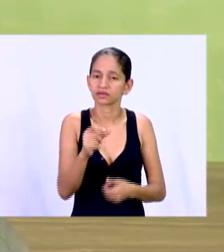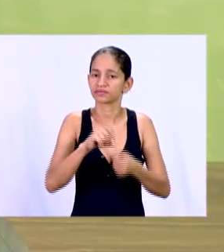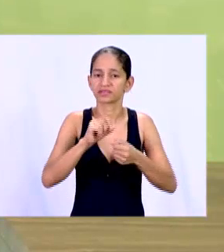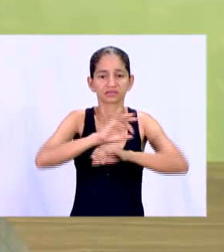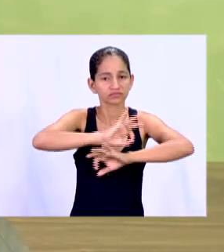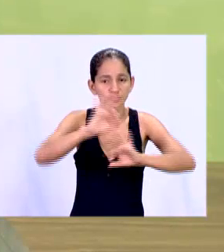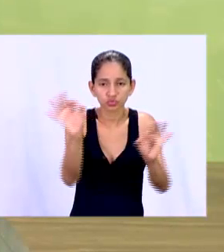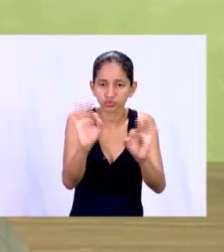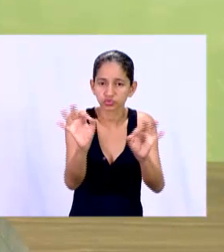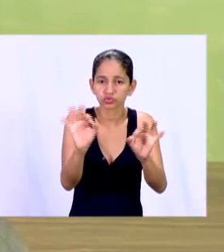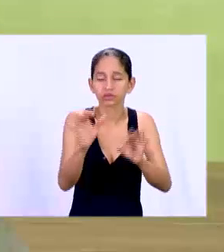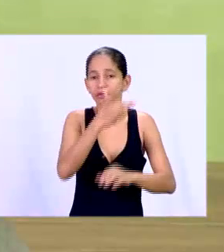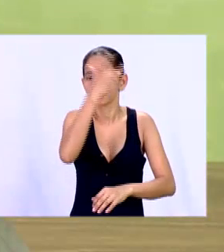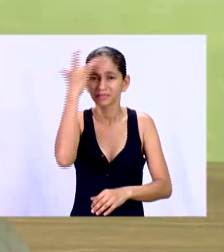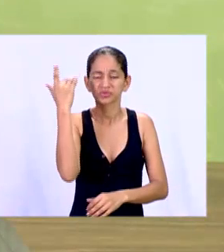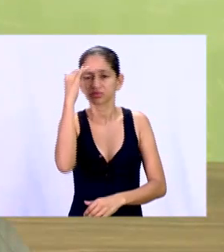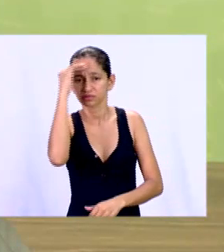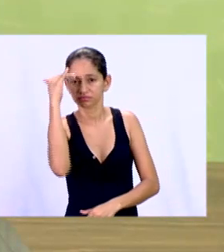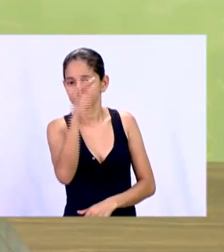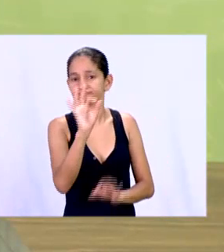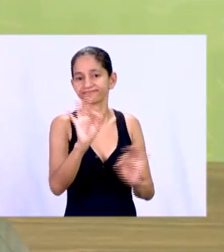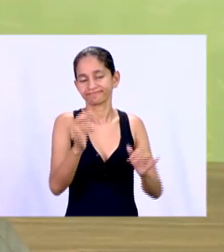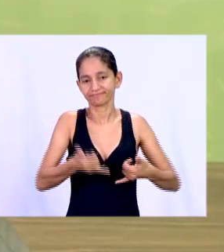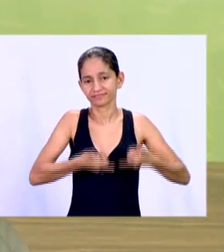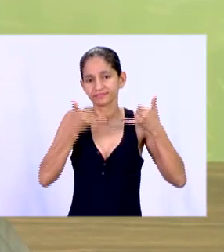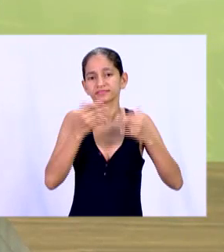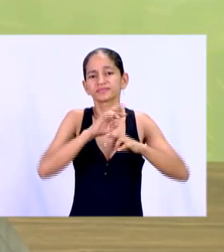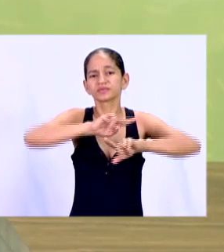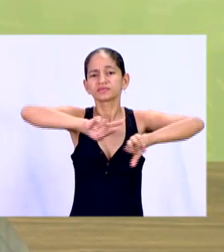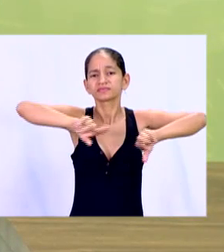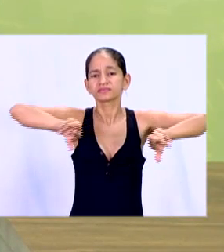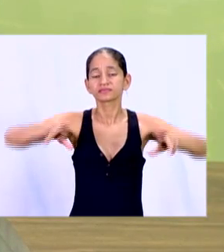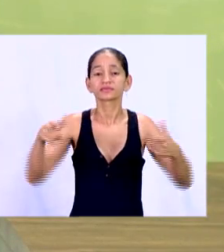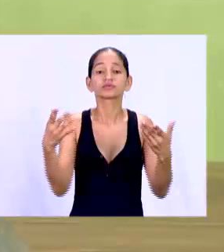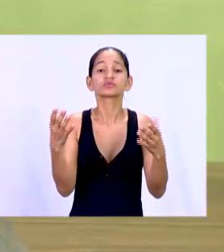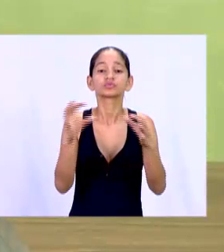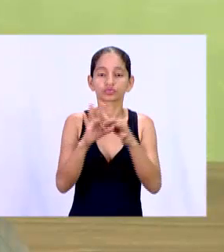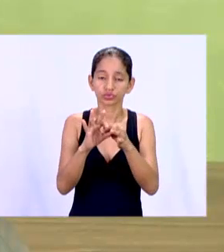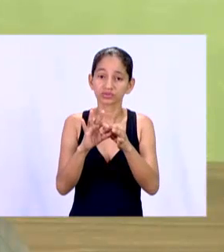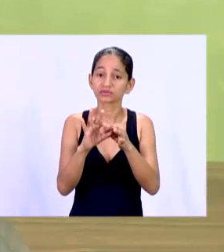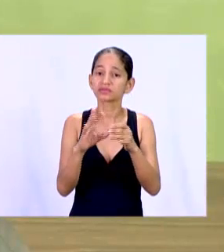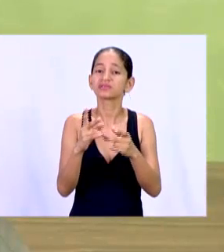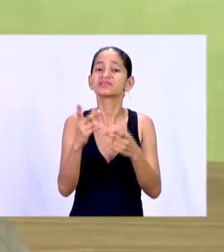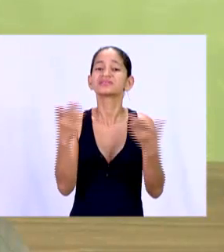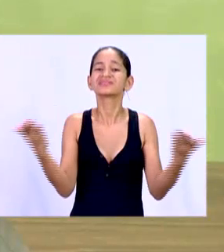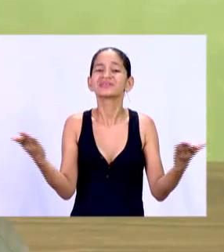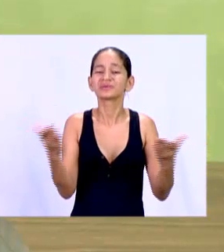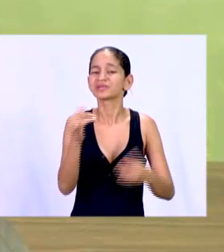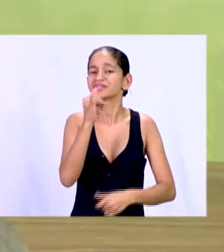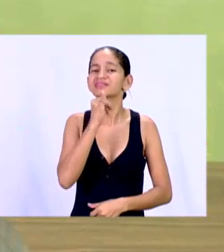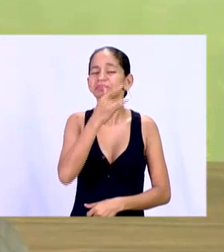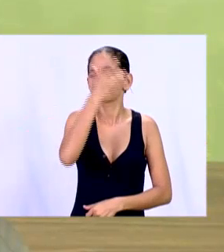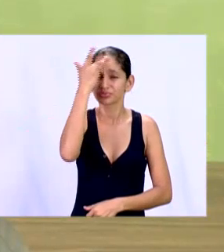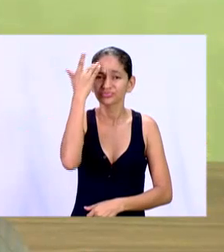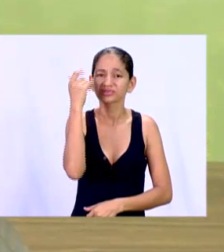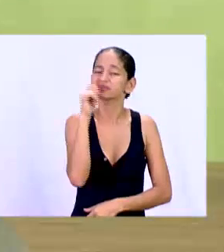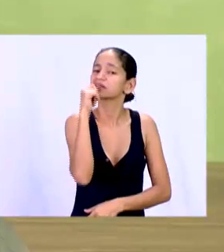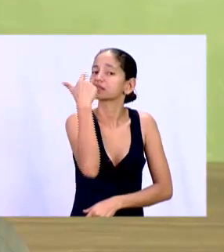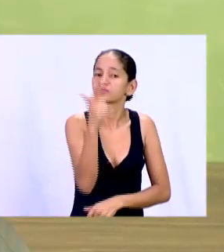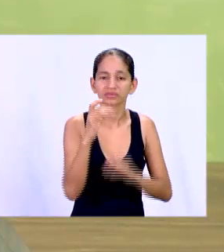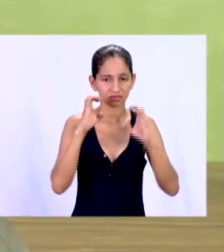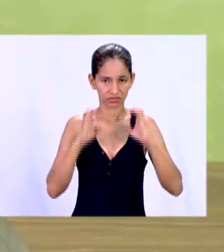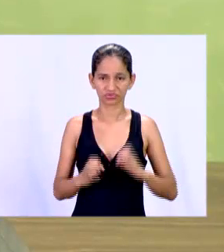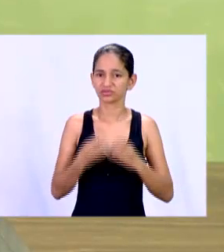outros como seres humanos, o ser honesto e etc. Ser antiético é uma pessoa que não atende